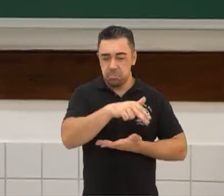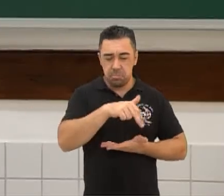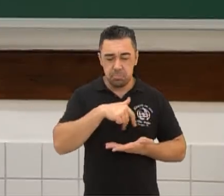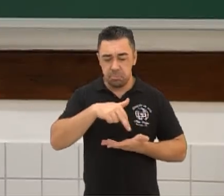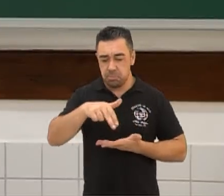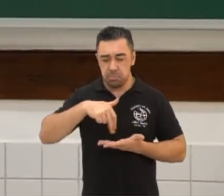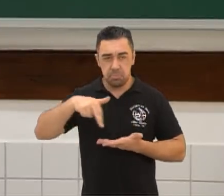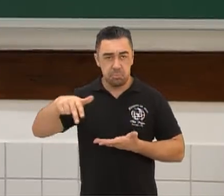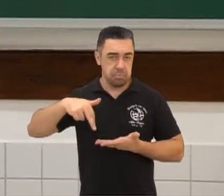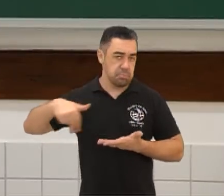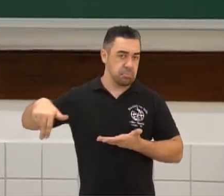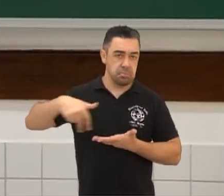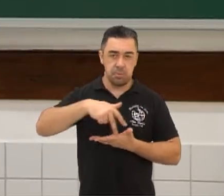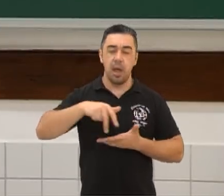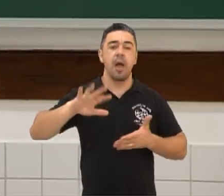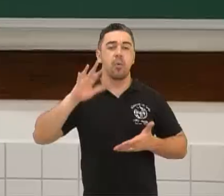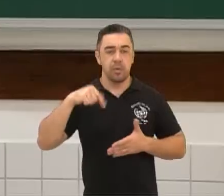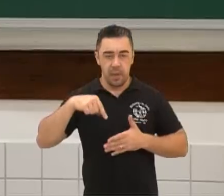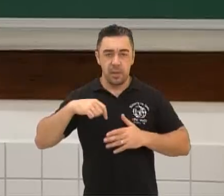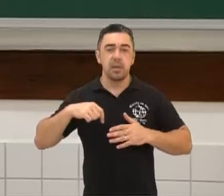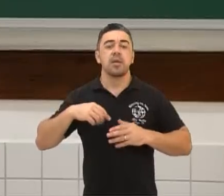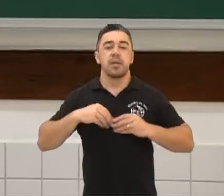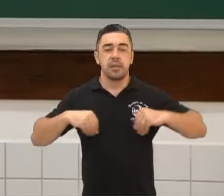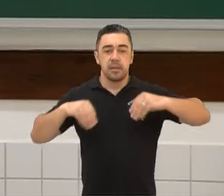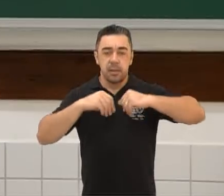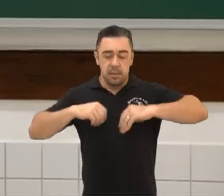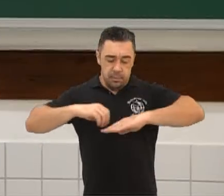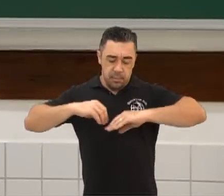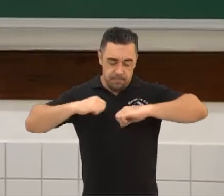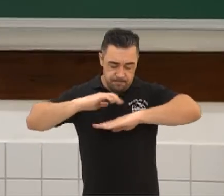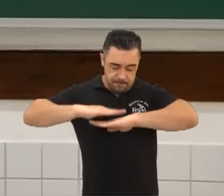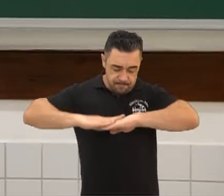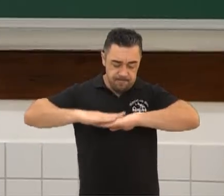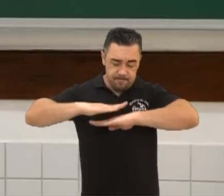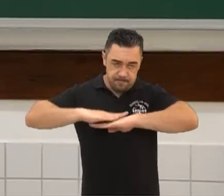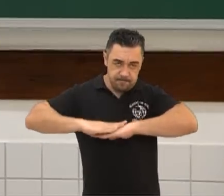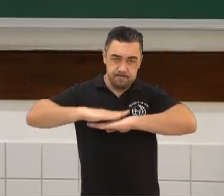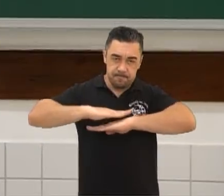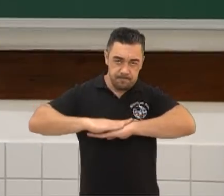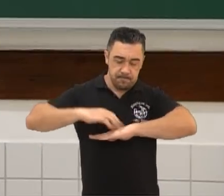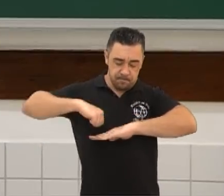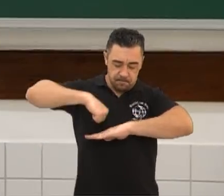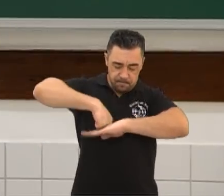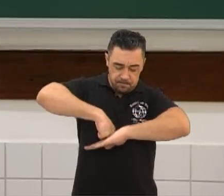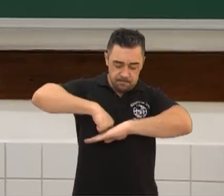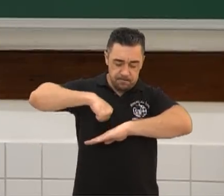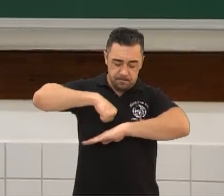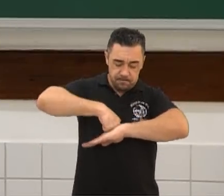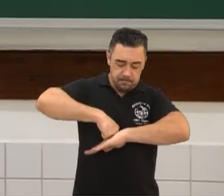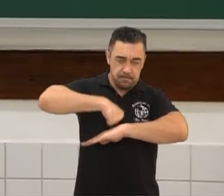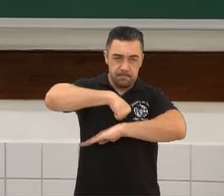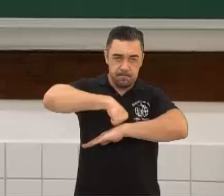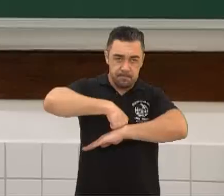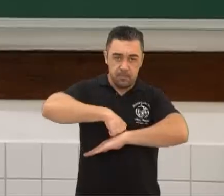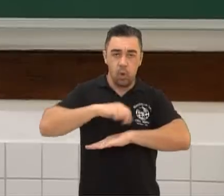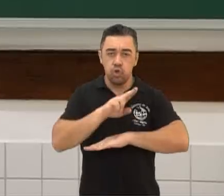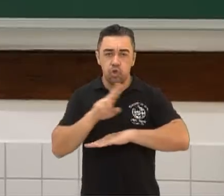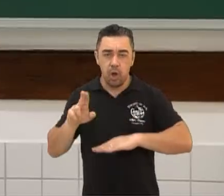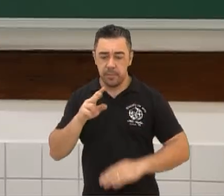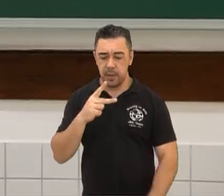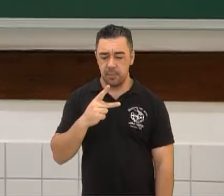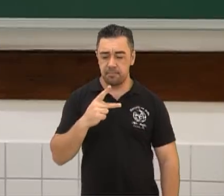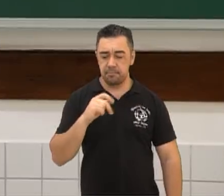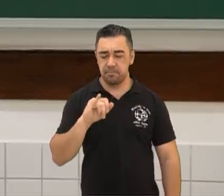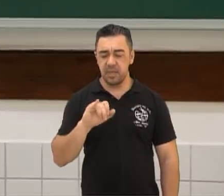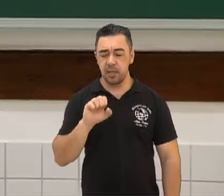isso também vai fazer com que o solo fique compactado. Em alguns lugares a gente chama de pisoteio de animais, né?